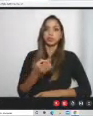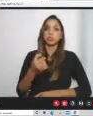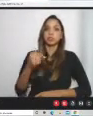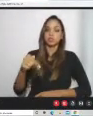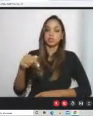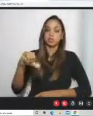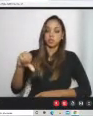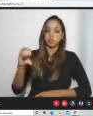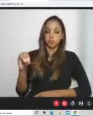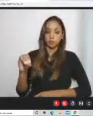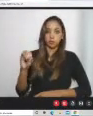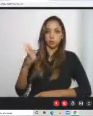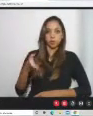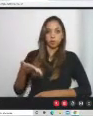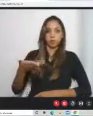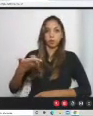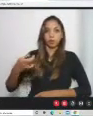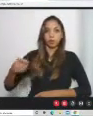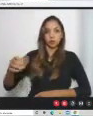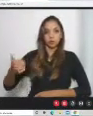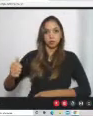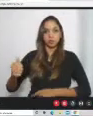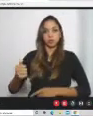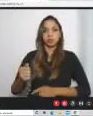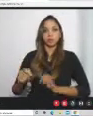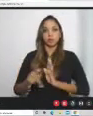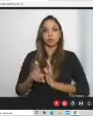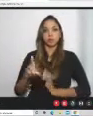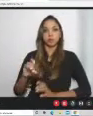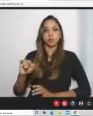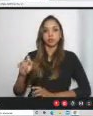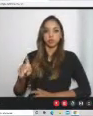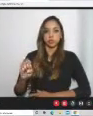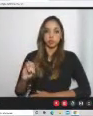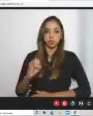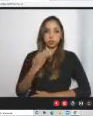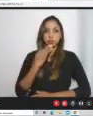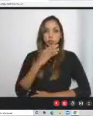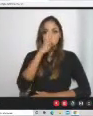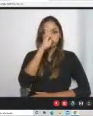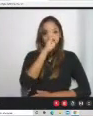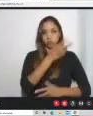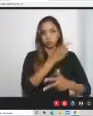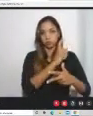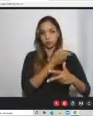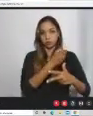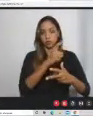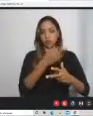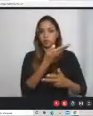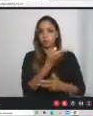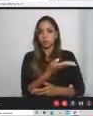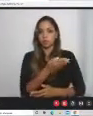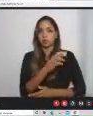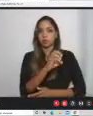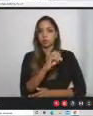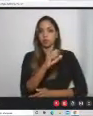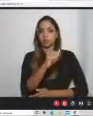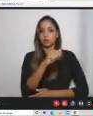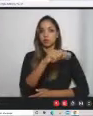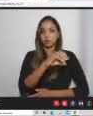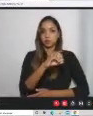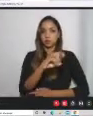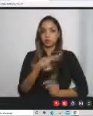790/2021. Vereador Diego Américo indica ao chefe do Executivo Municipal, excelentíssimo senhor Rosano Taveira da Cunha,